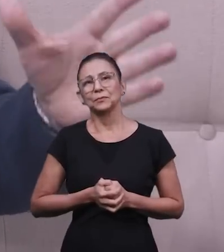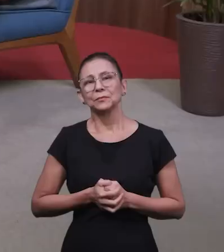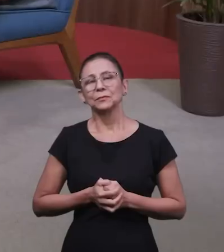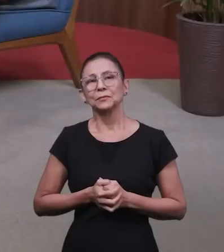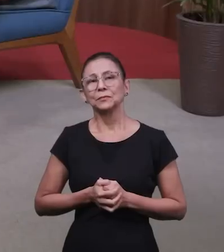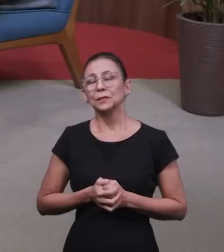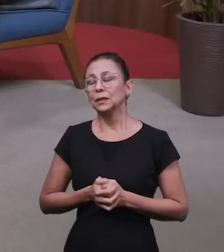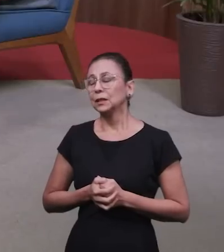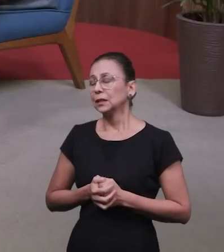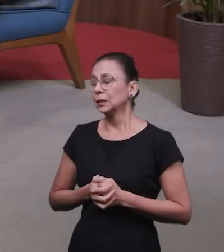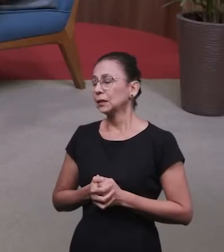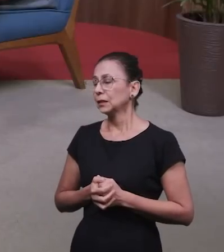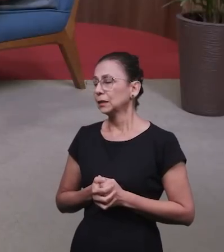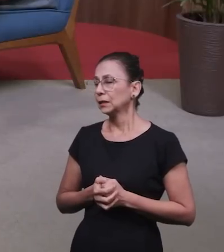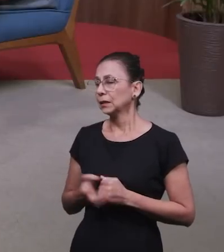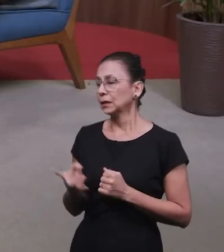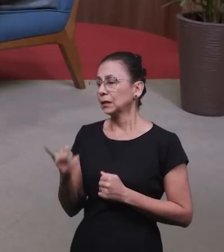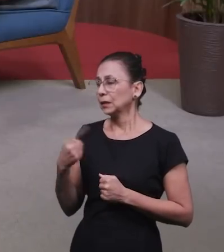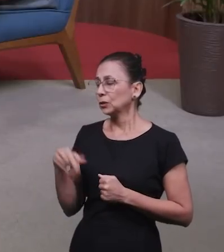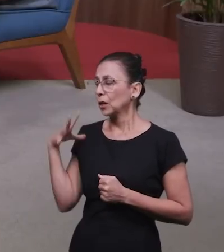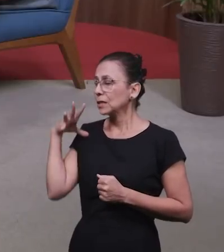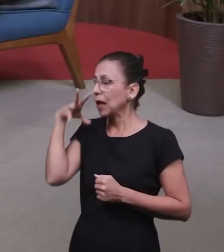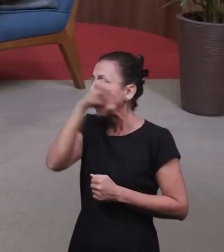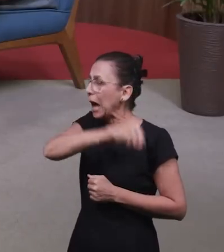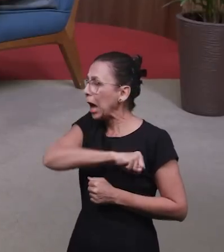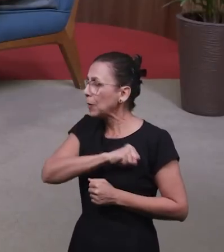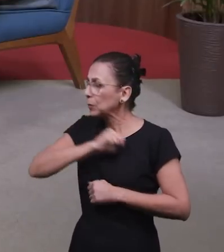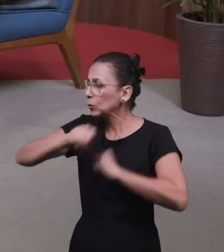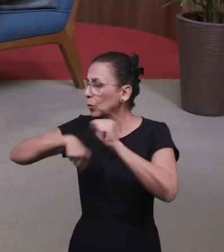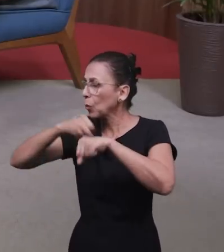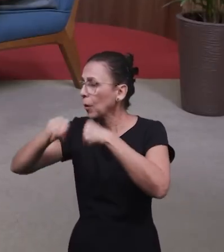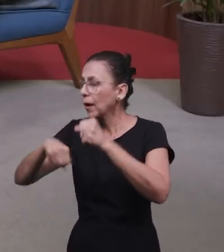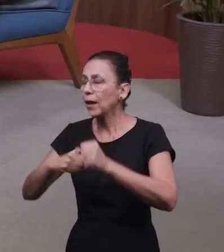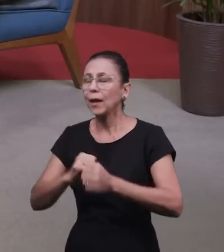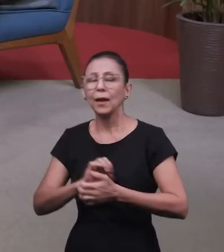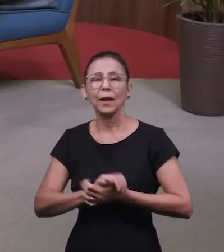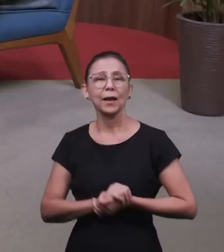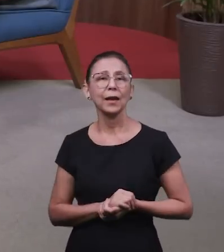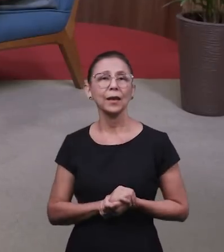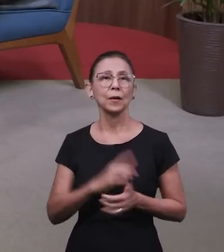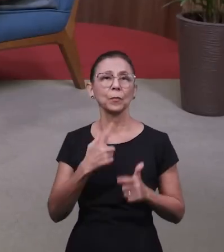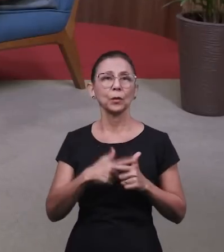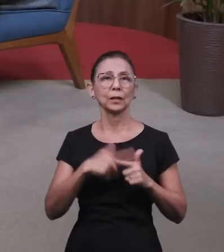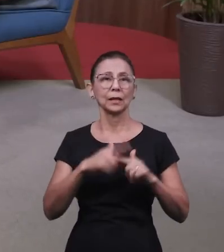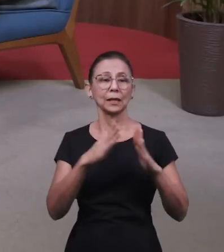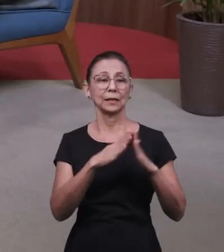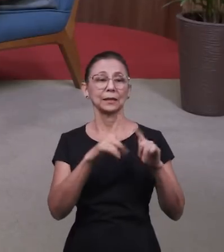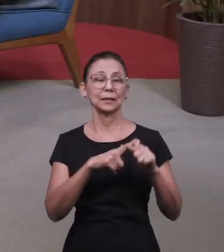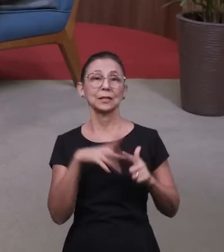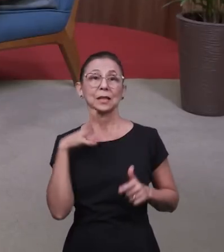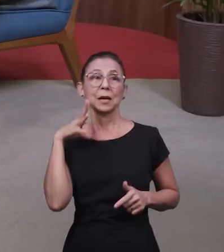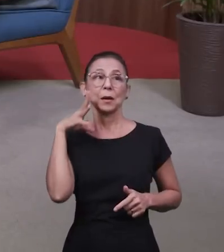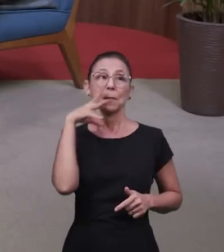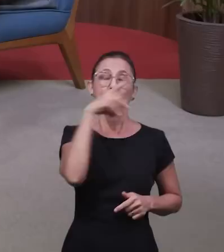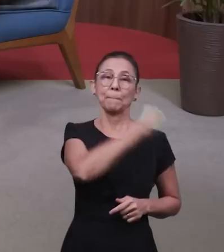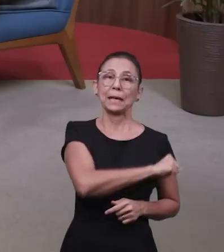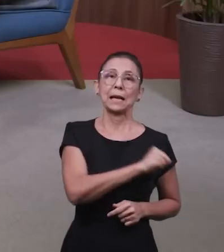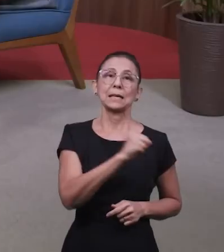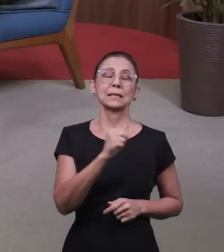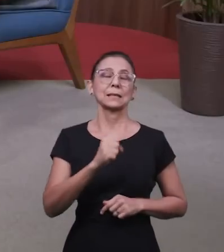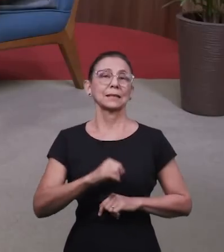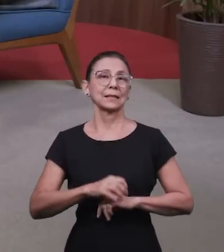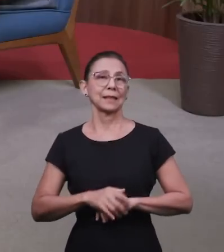Nós correremos. A igreja tem pressa. A igreja tem pressa desse encontro. A igreja